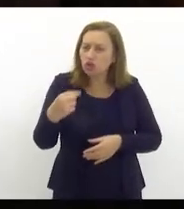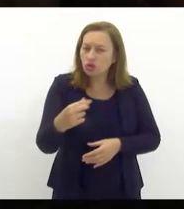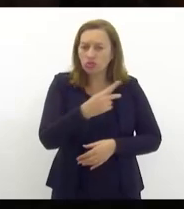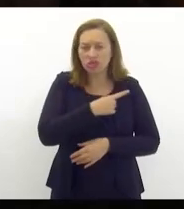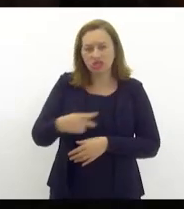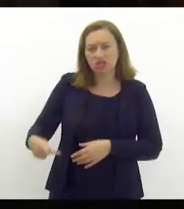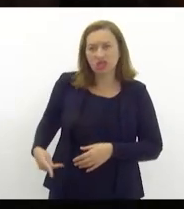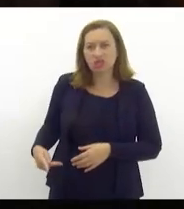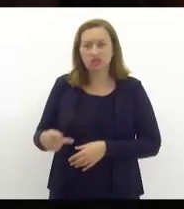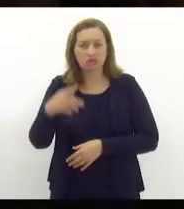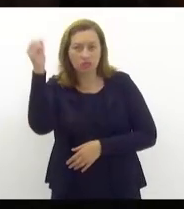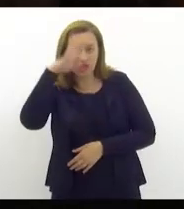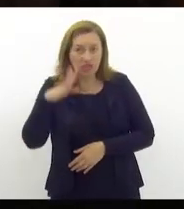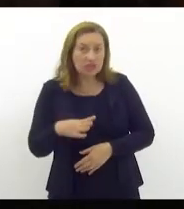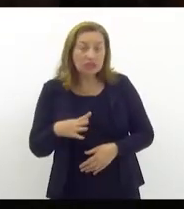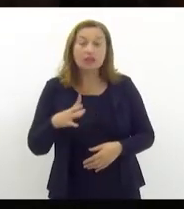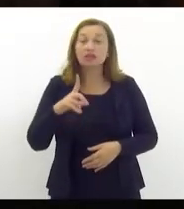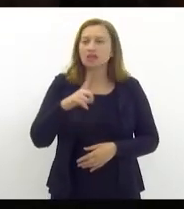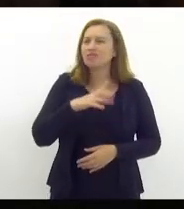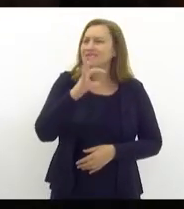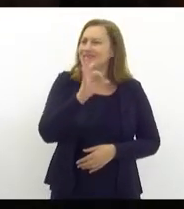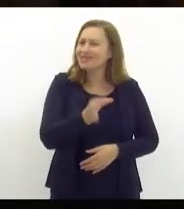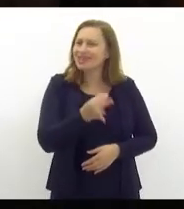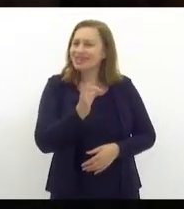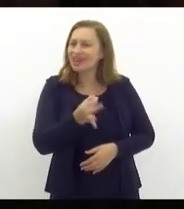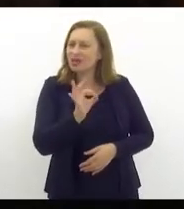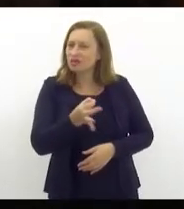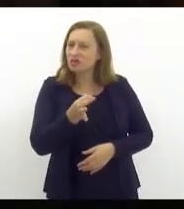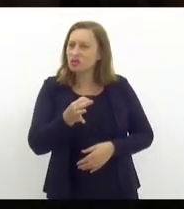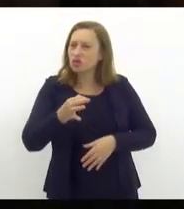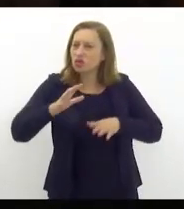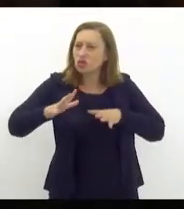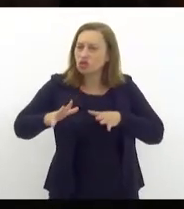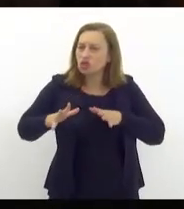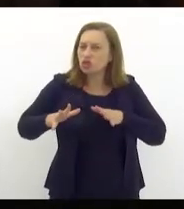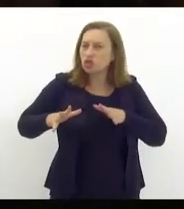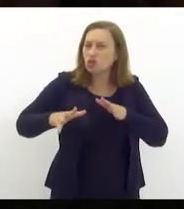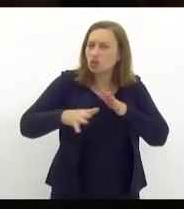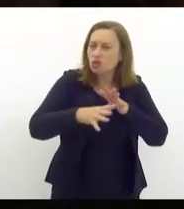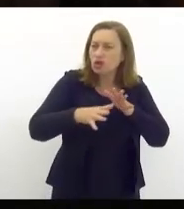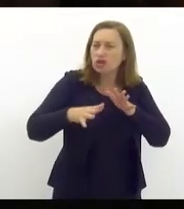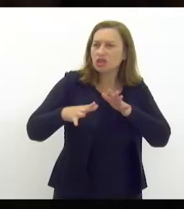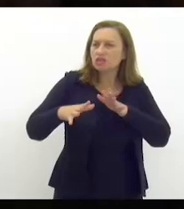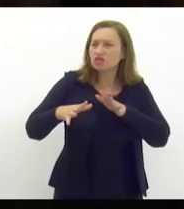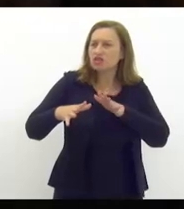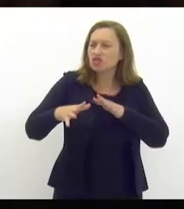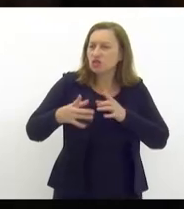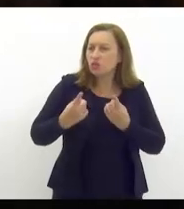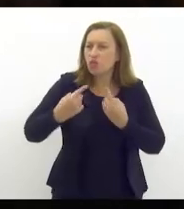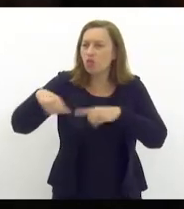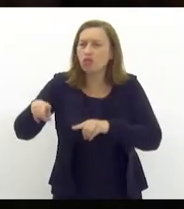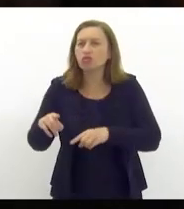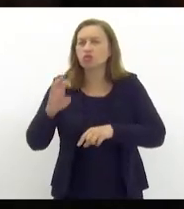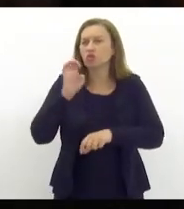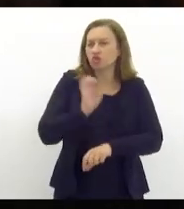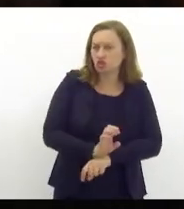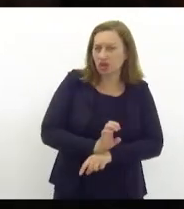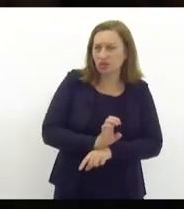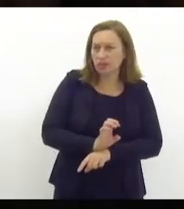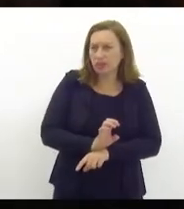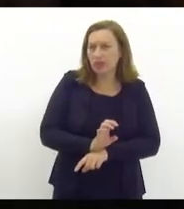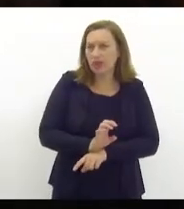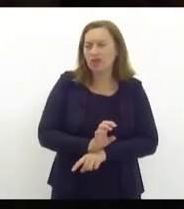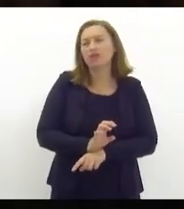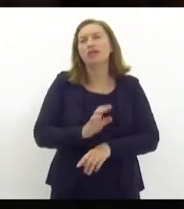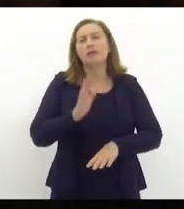a gente teve, evidentemente, uma tentativa de golpe de Estado. Uma tentativa que foi frustrada, mas